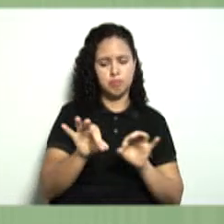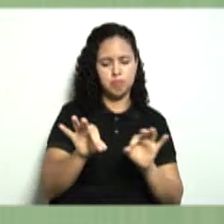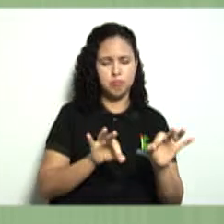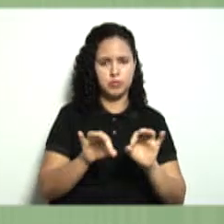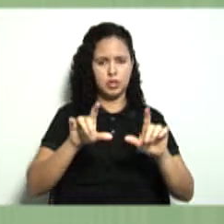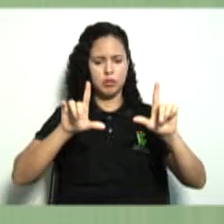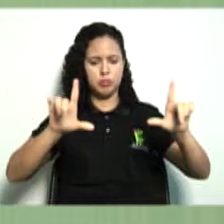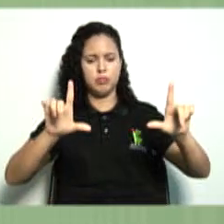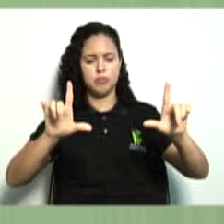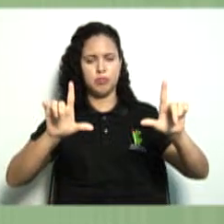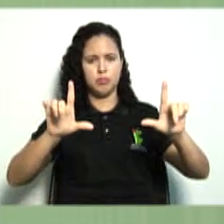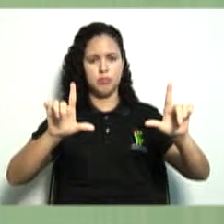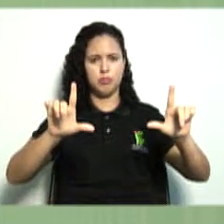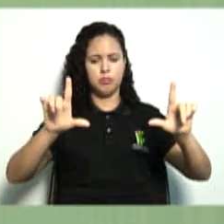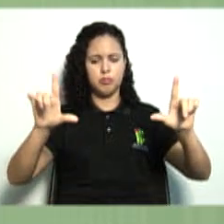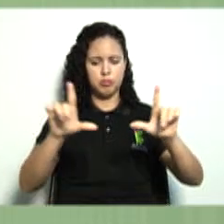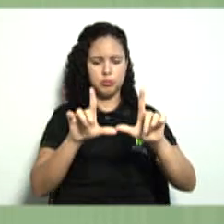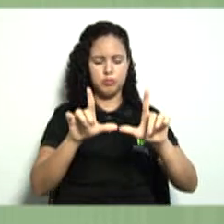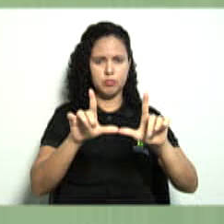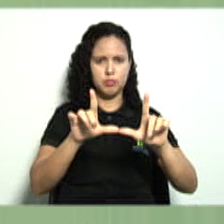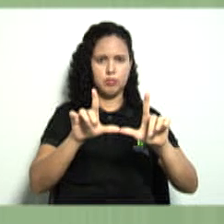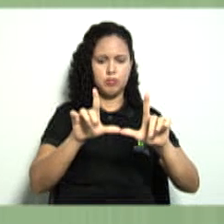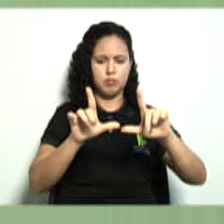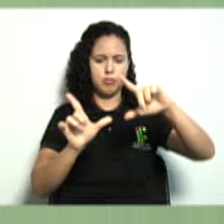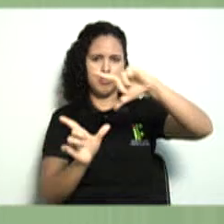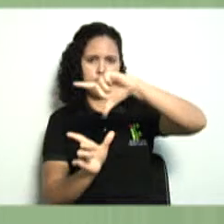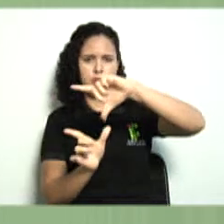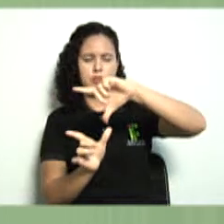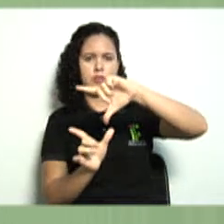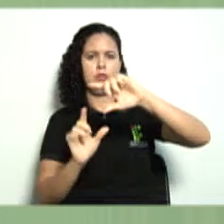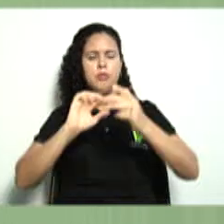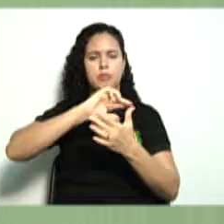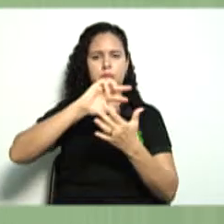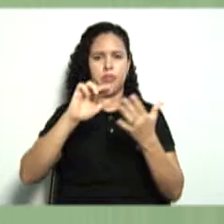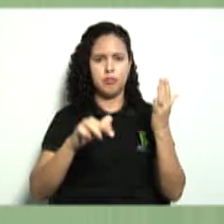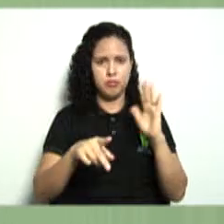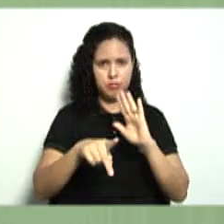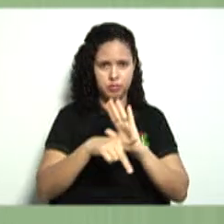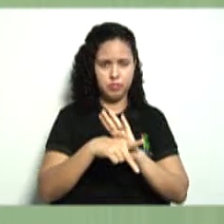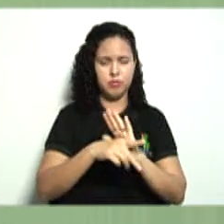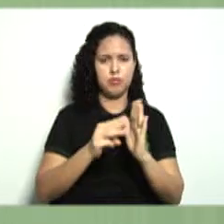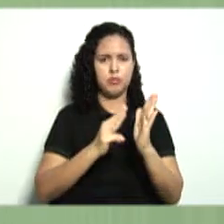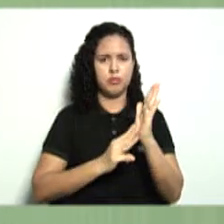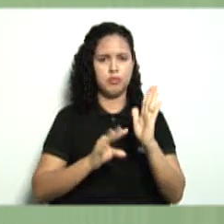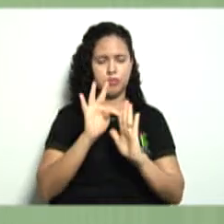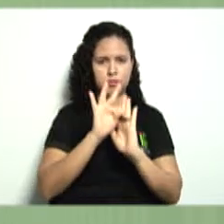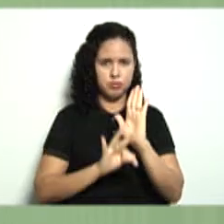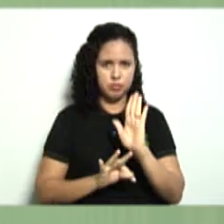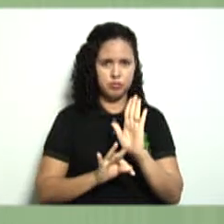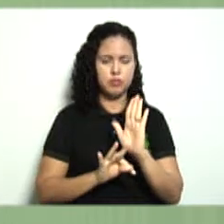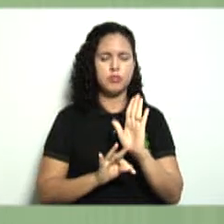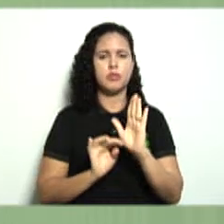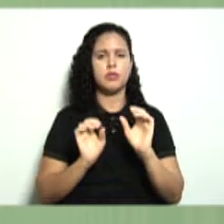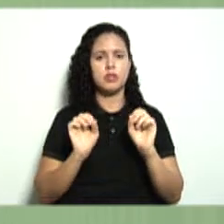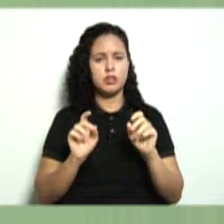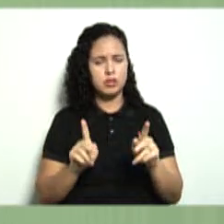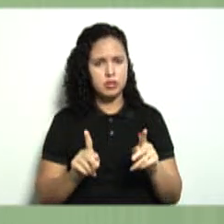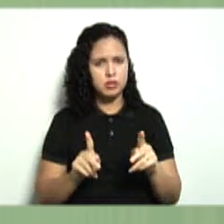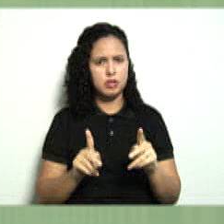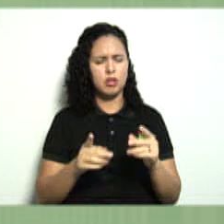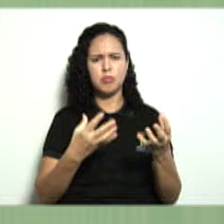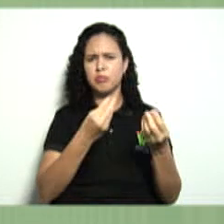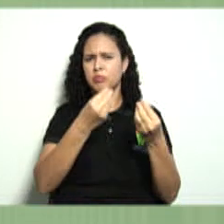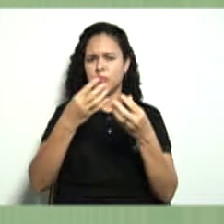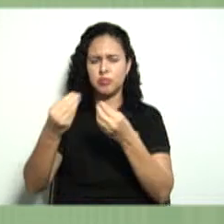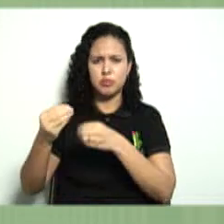página, tabelas e outros recursos. São muitos recursos que vocês vão poder fazer no Word. A gente não conseguiu passar